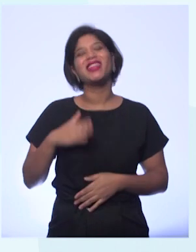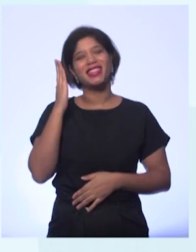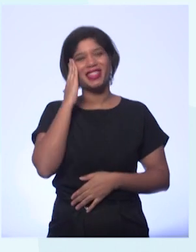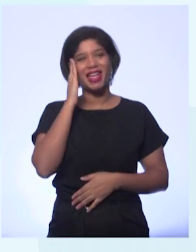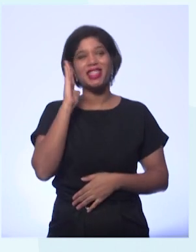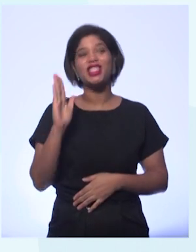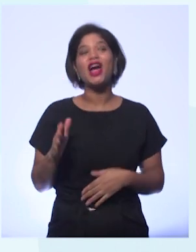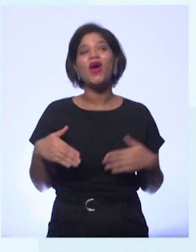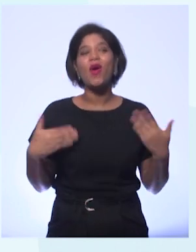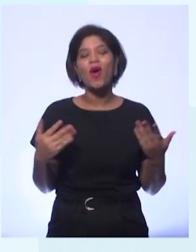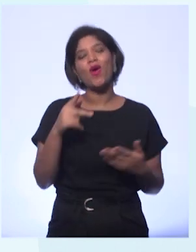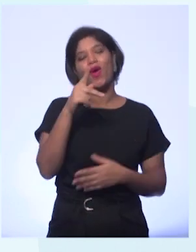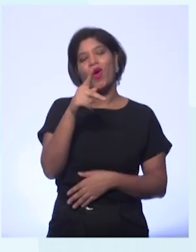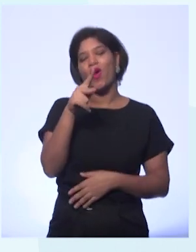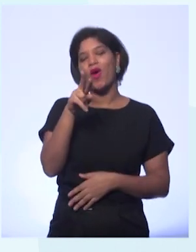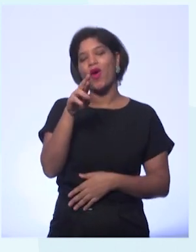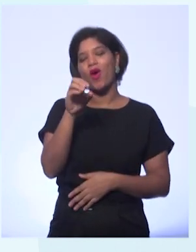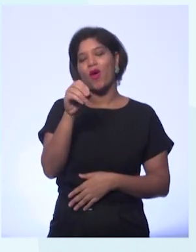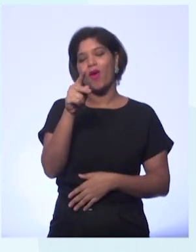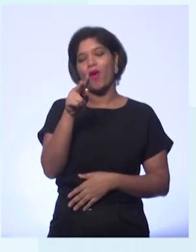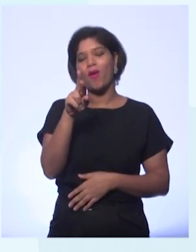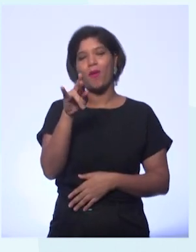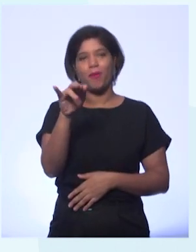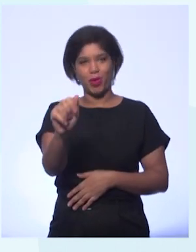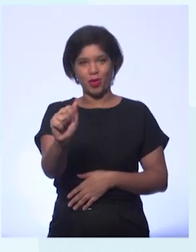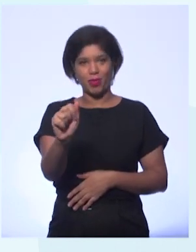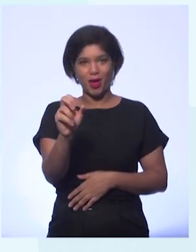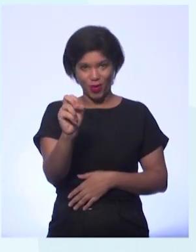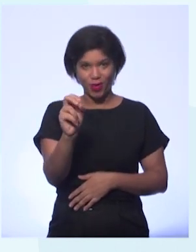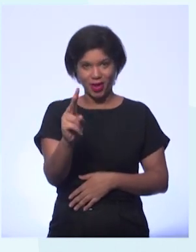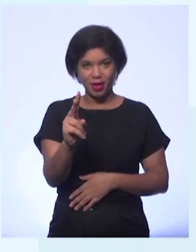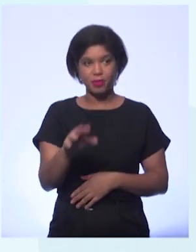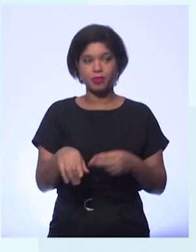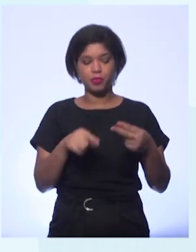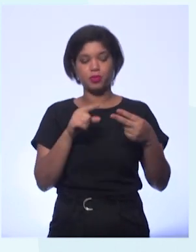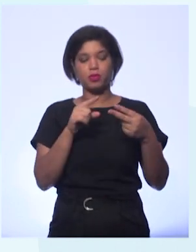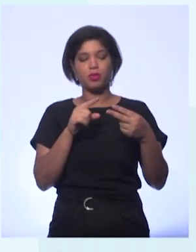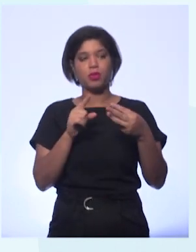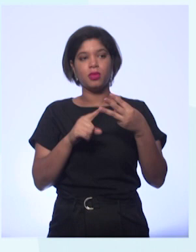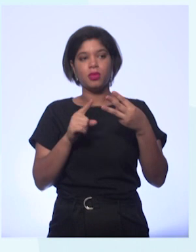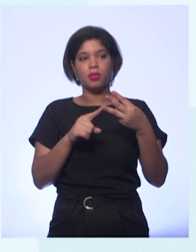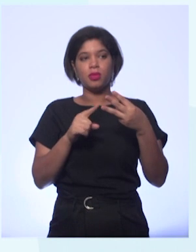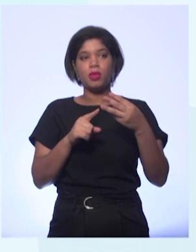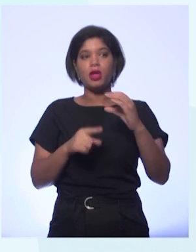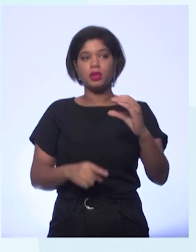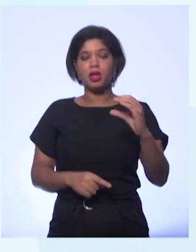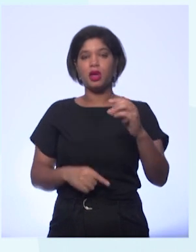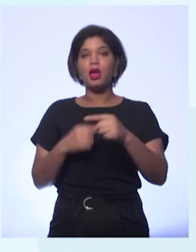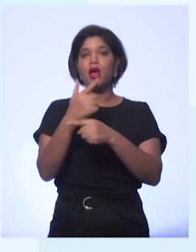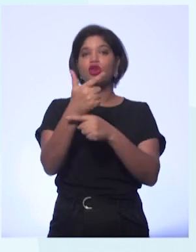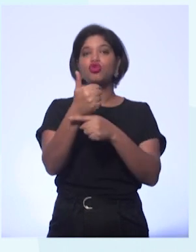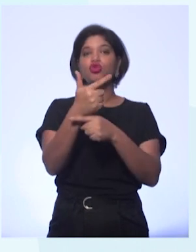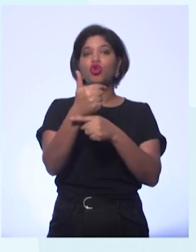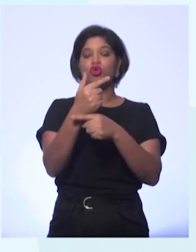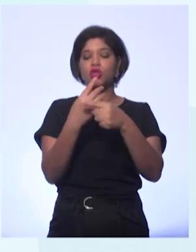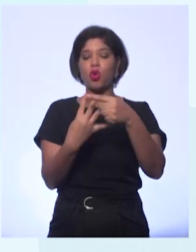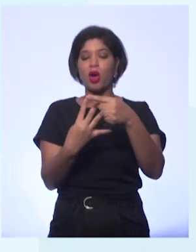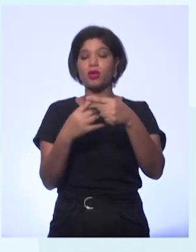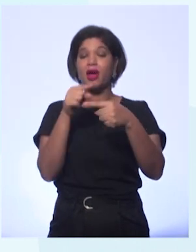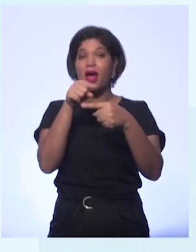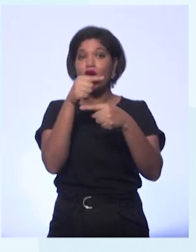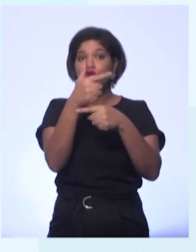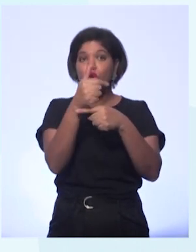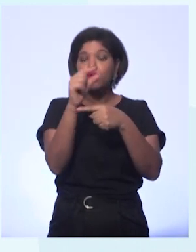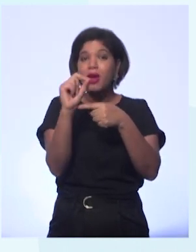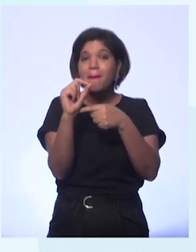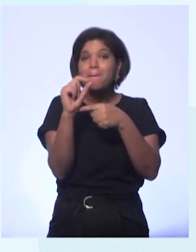sabe que essa é uma fração própria, tudo bem? E 12 quartos, olha, o 12 é maior do que o 4. Ah, quando